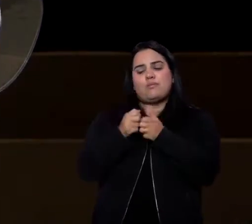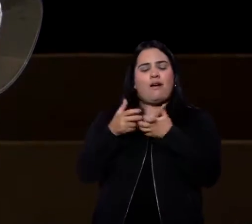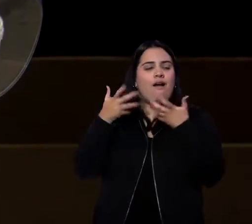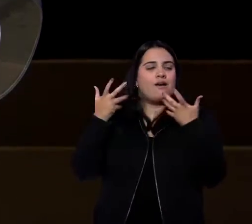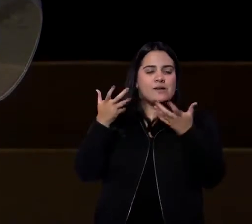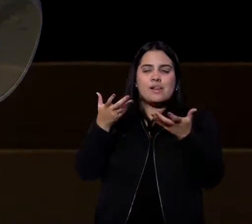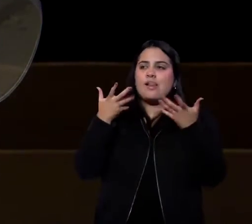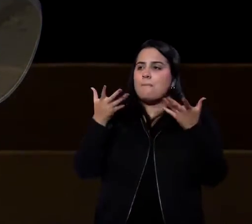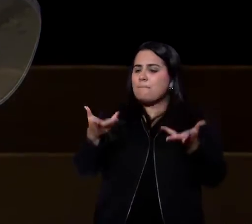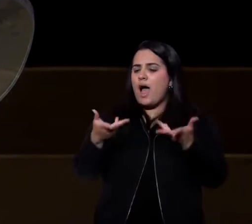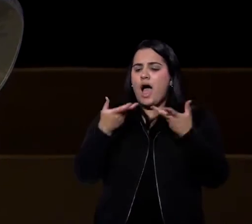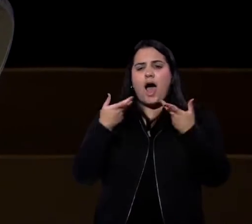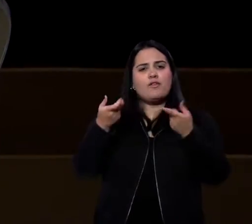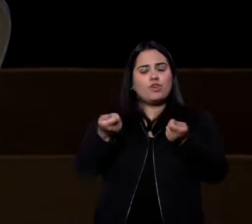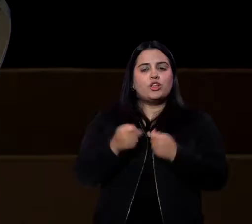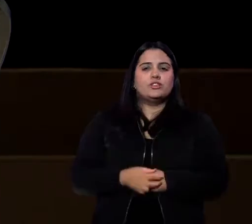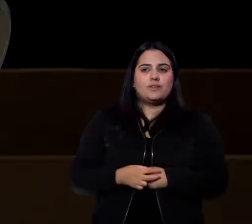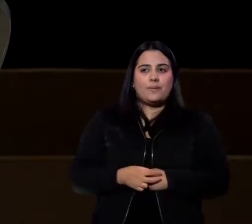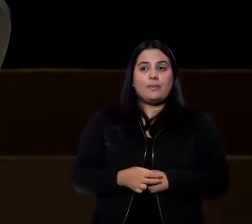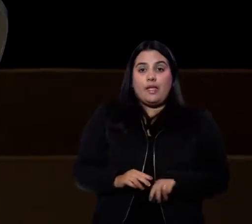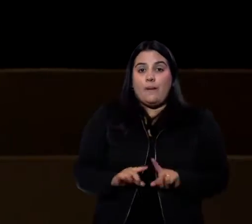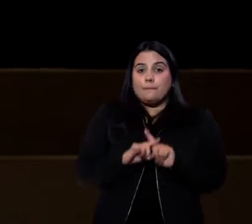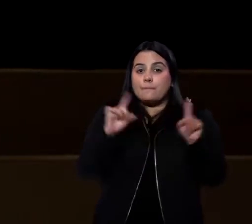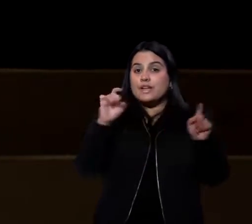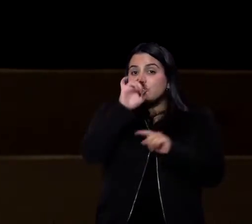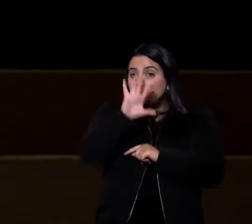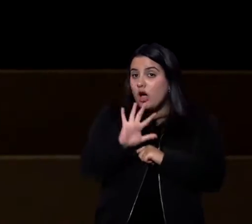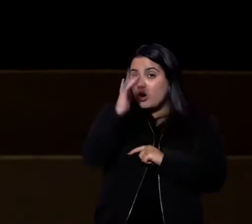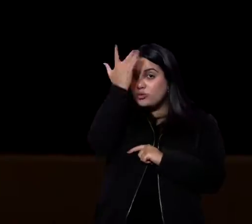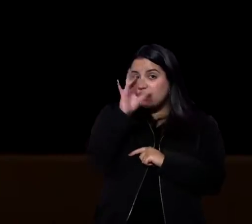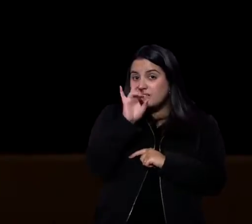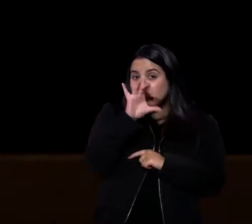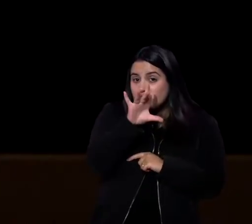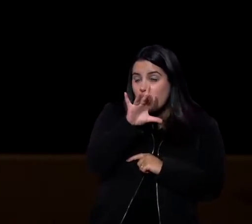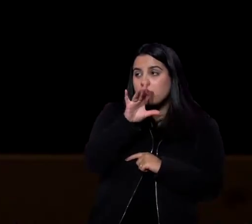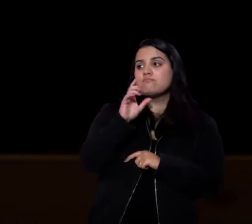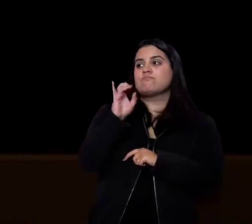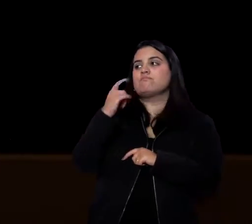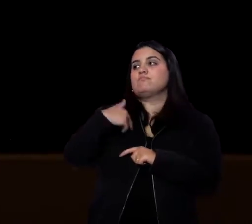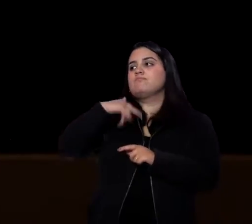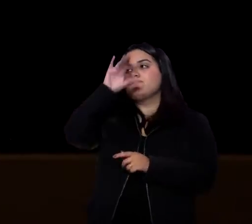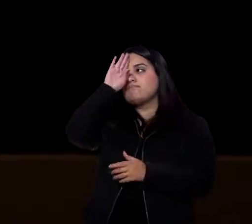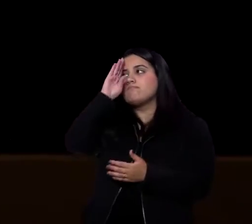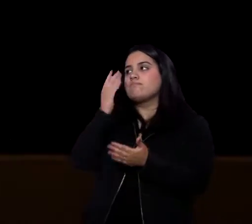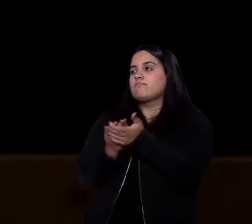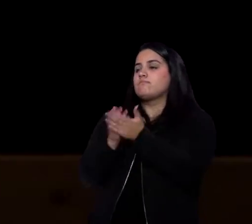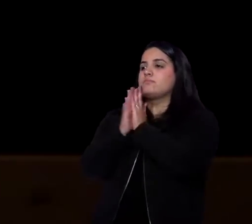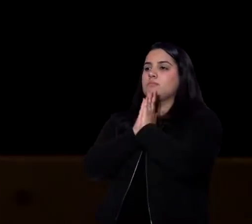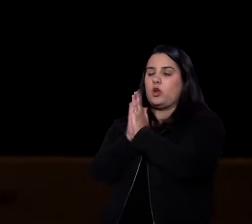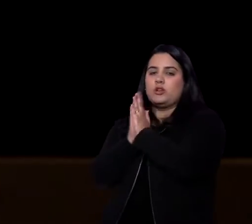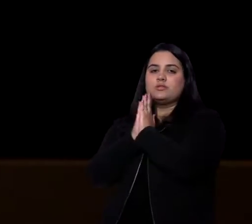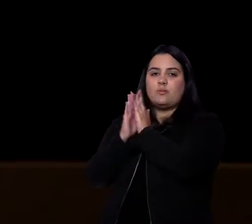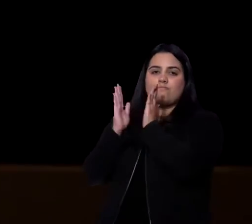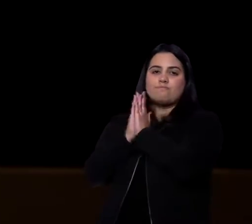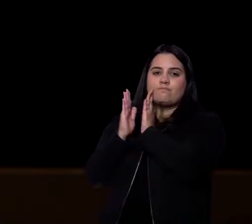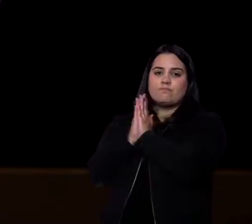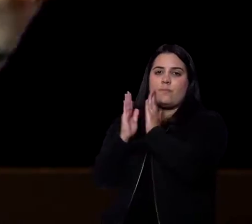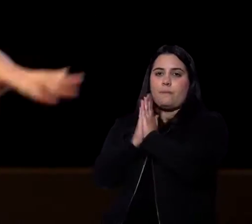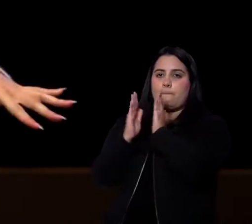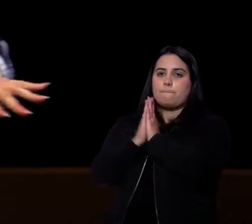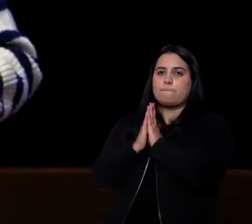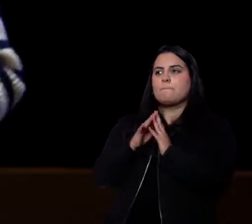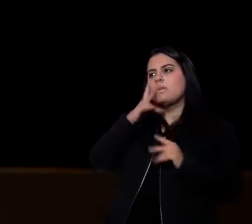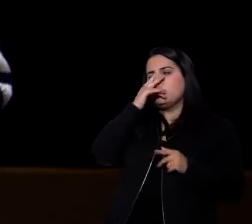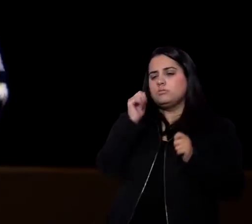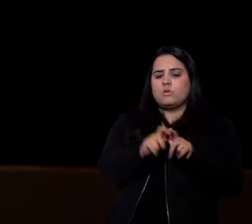Mas isso só vai acontecer se a gente acreditar no poder da oração. Como assim? Todo mundo sabe que, tipo, acho que a maioria